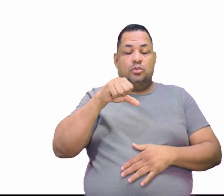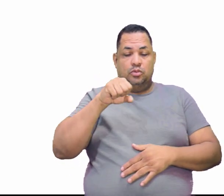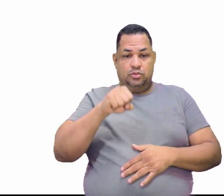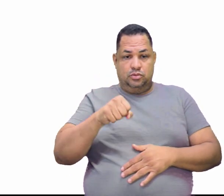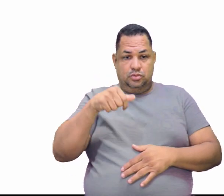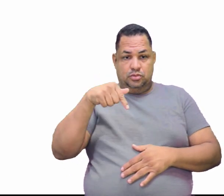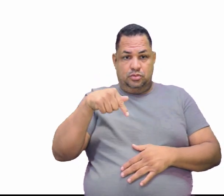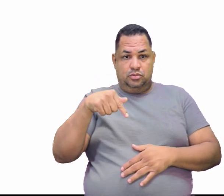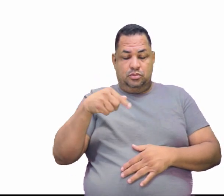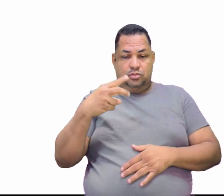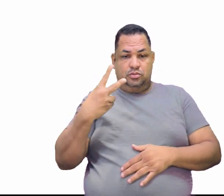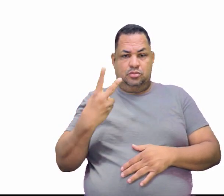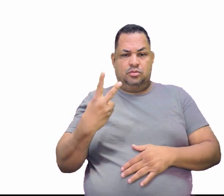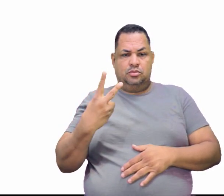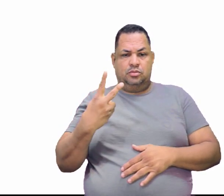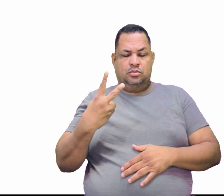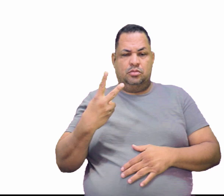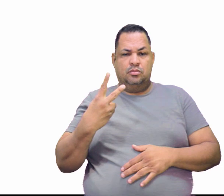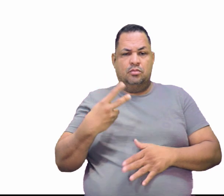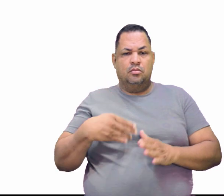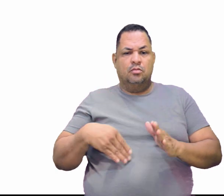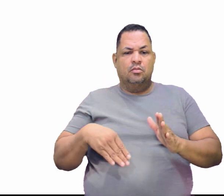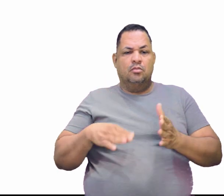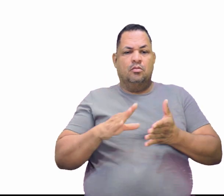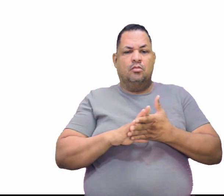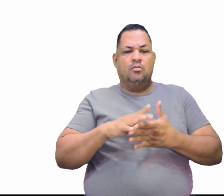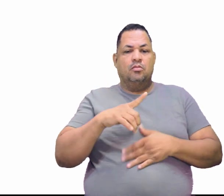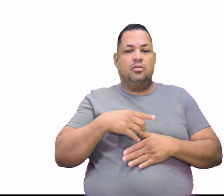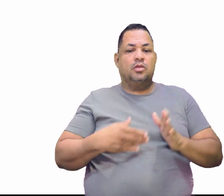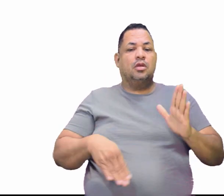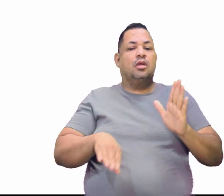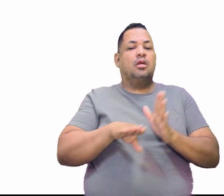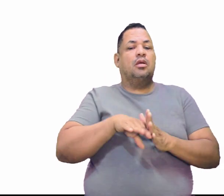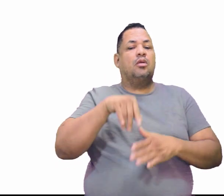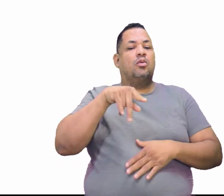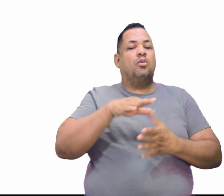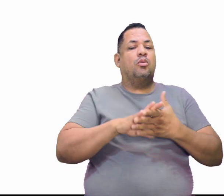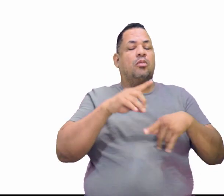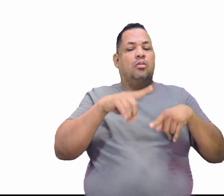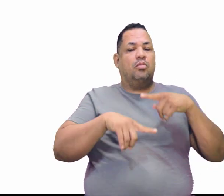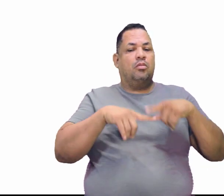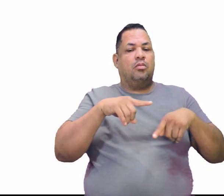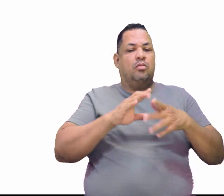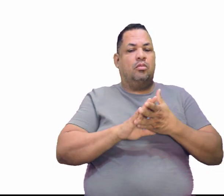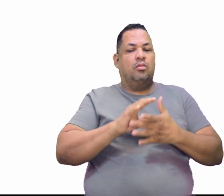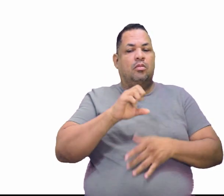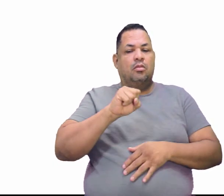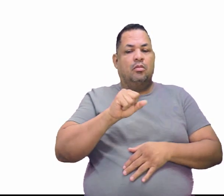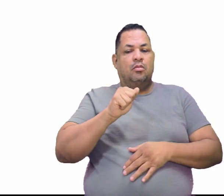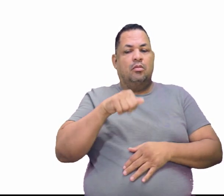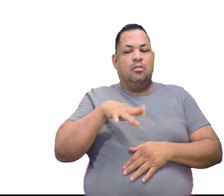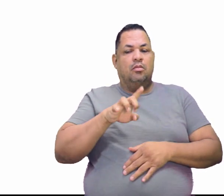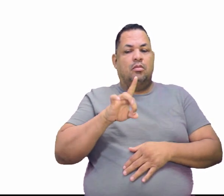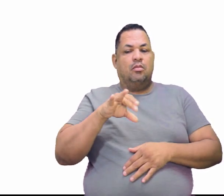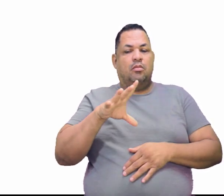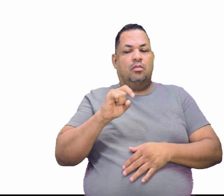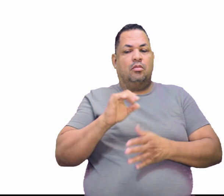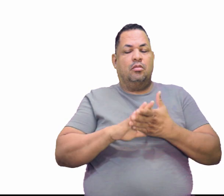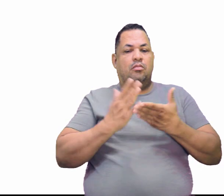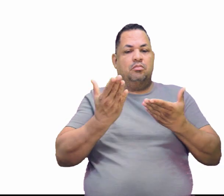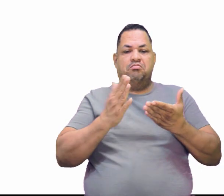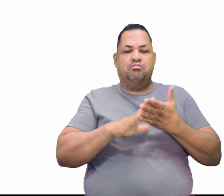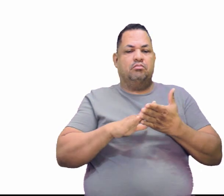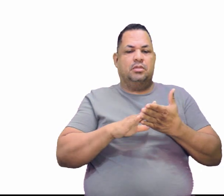1872, ela chega aqui com um material lá em Santo Antônio, mas não